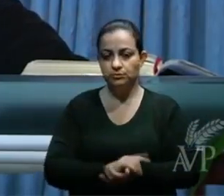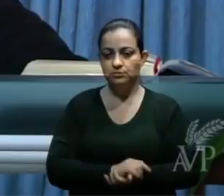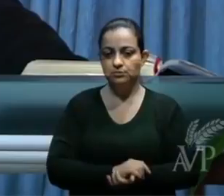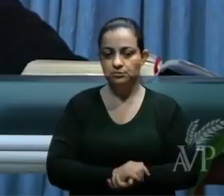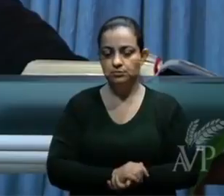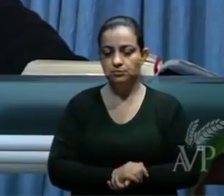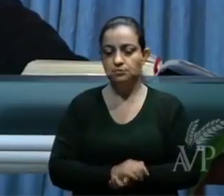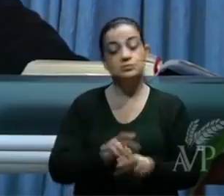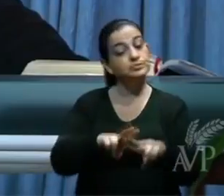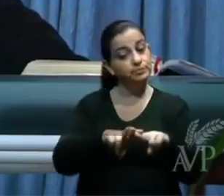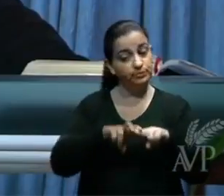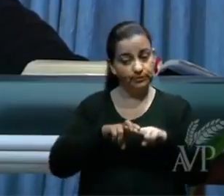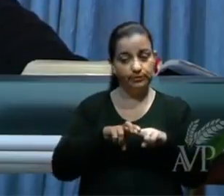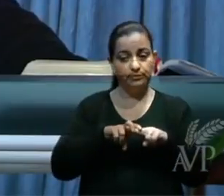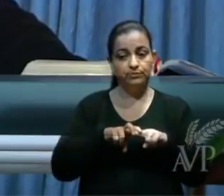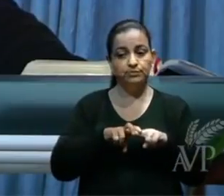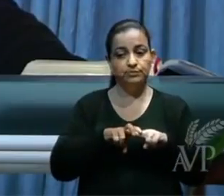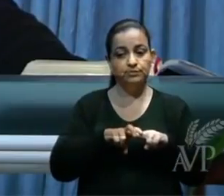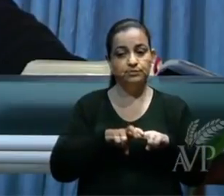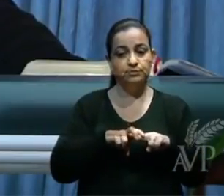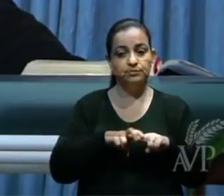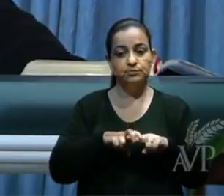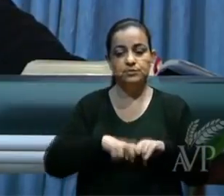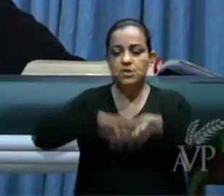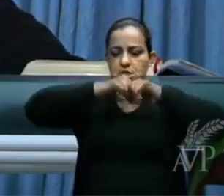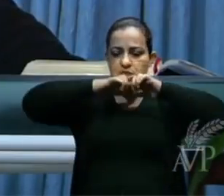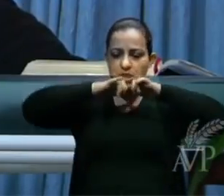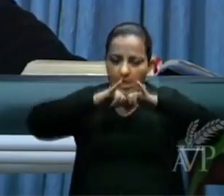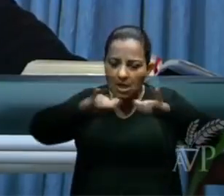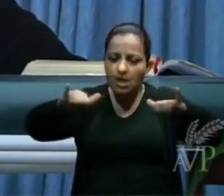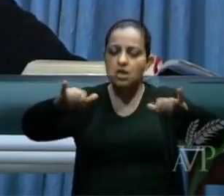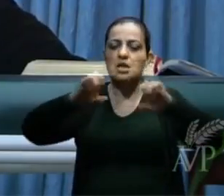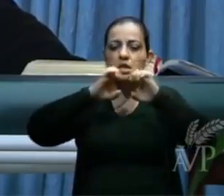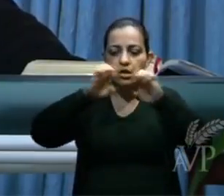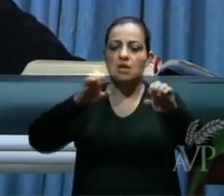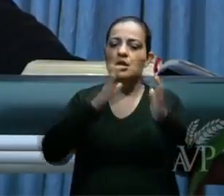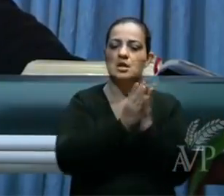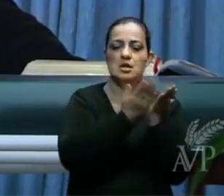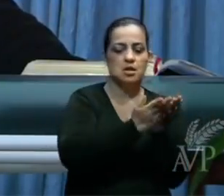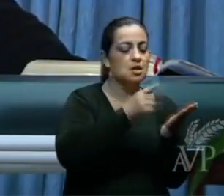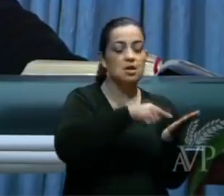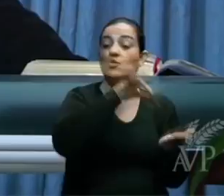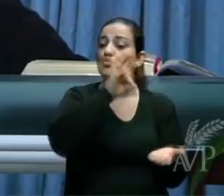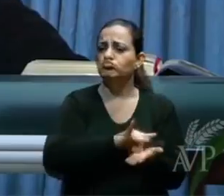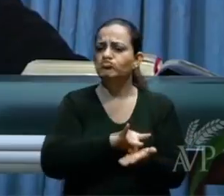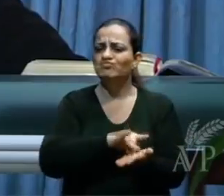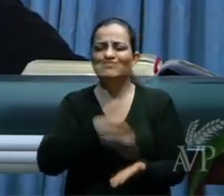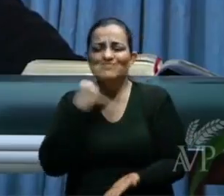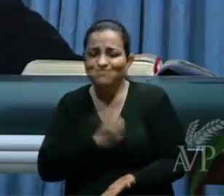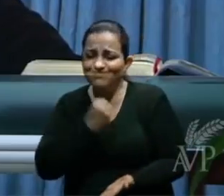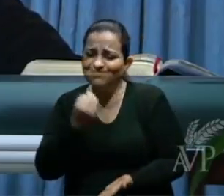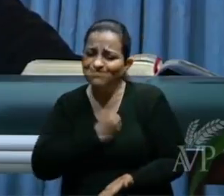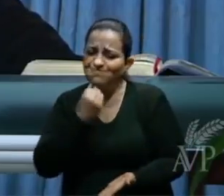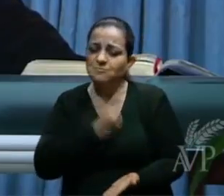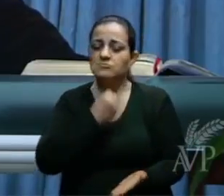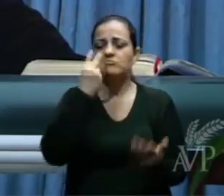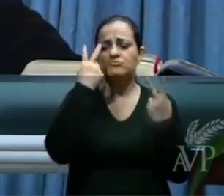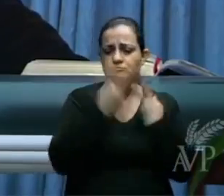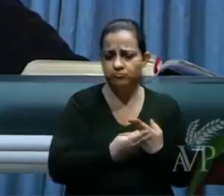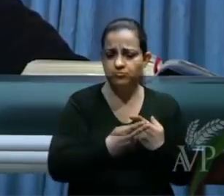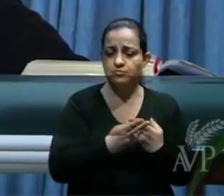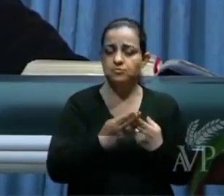por isso prega palavras seja palavra viva o evangelho